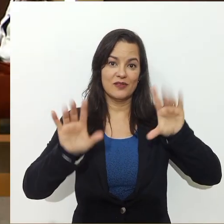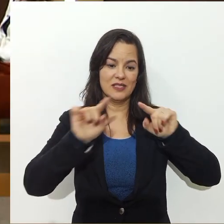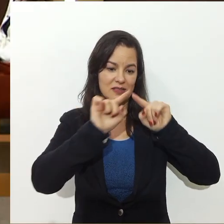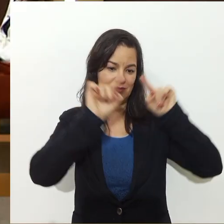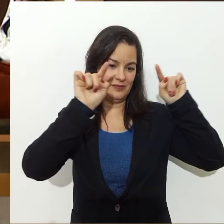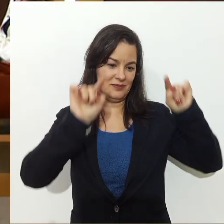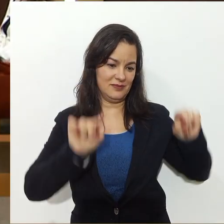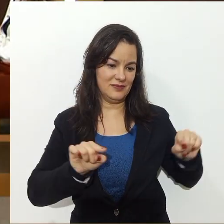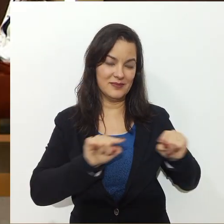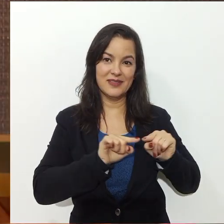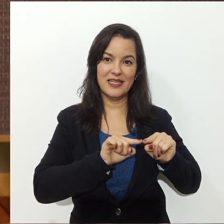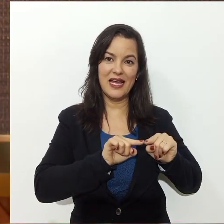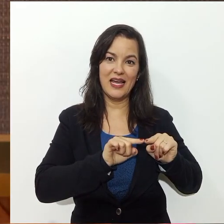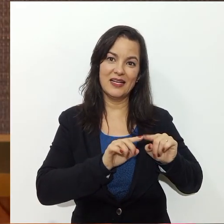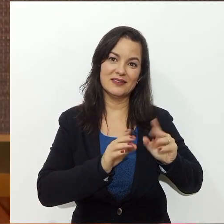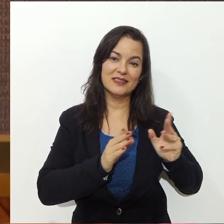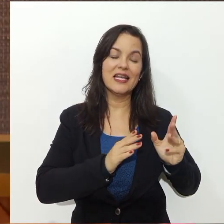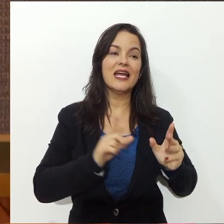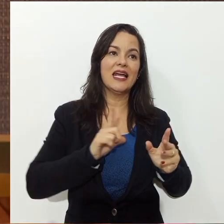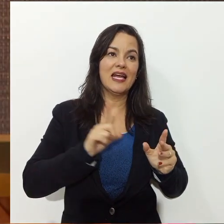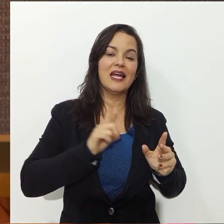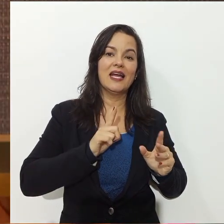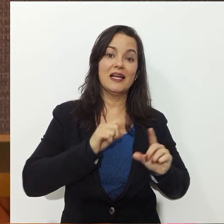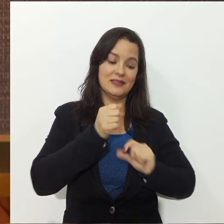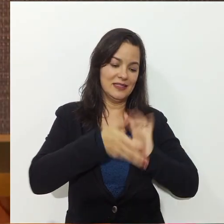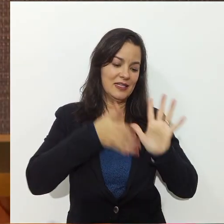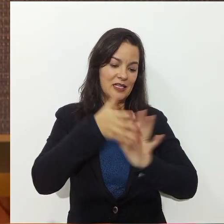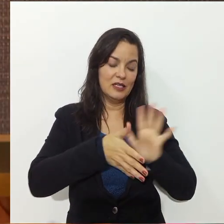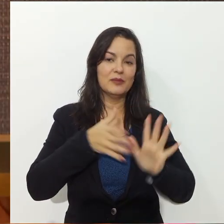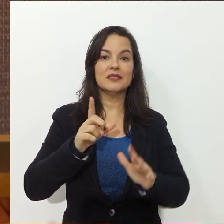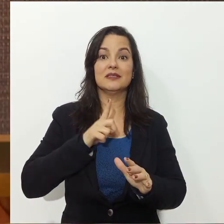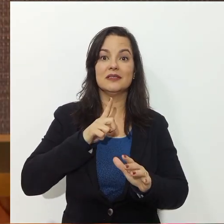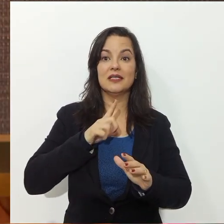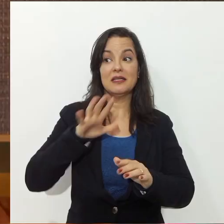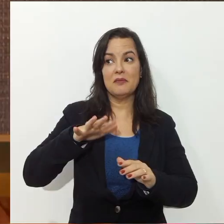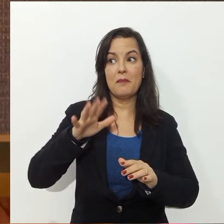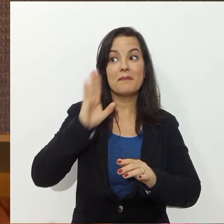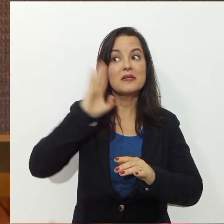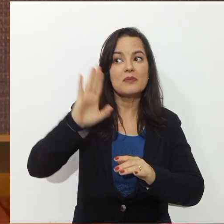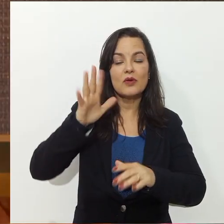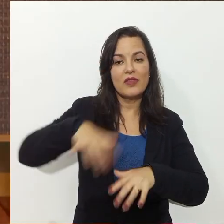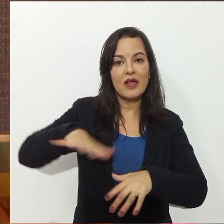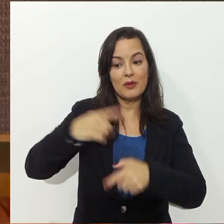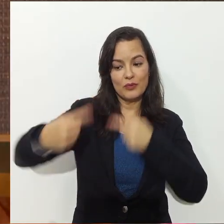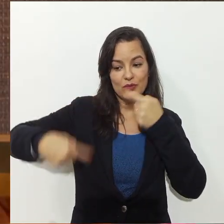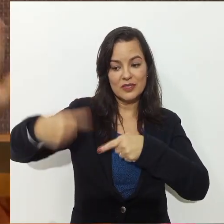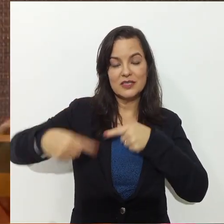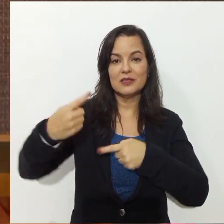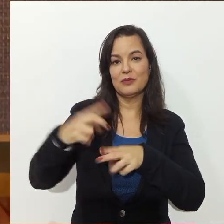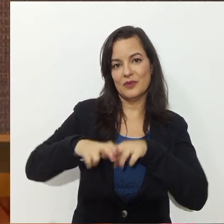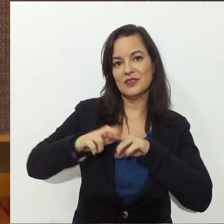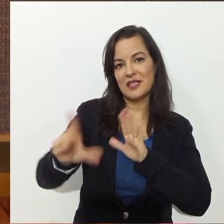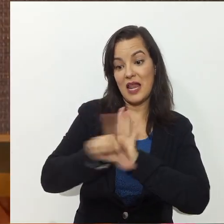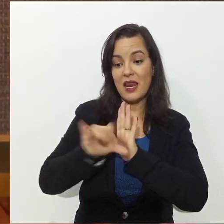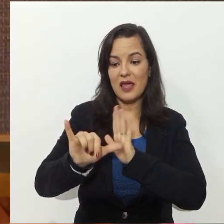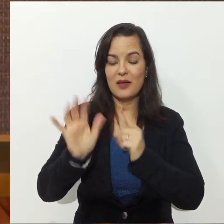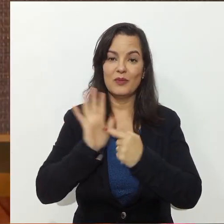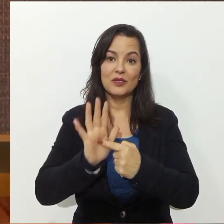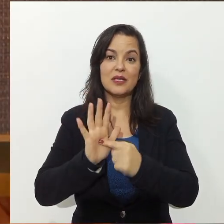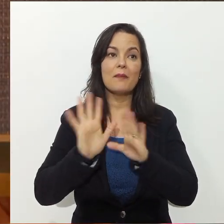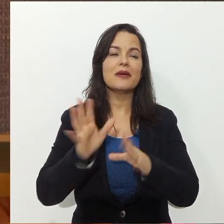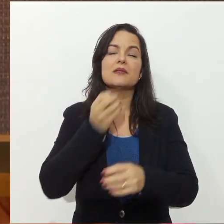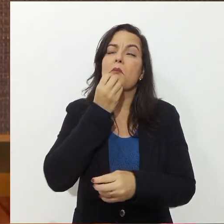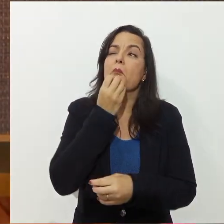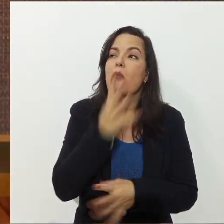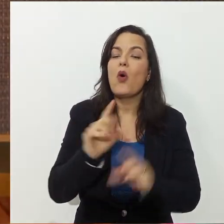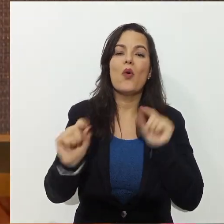parte política ali, né? Existe uma lei também que trouxe isso. Mas seria muito bom se todas as programações